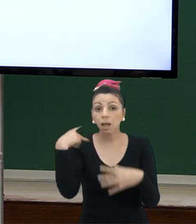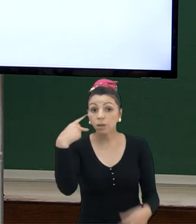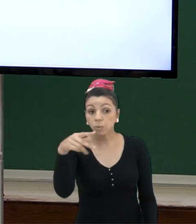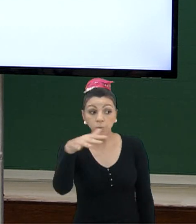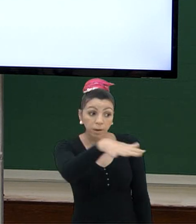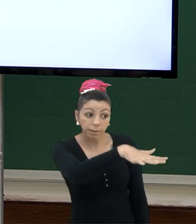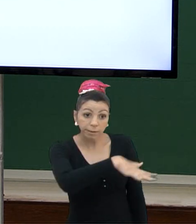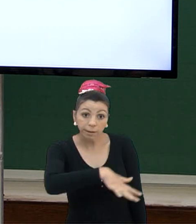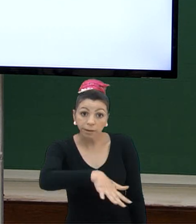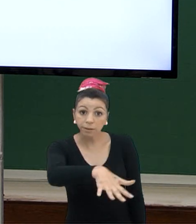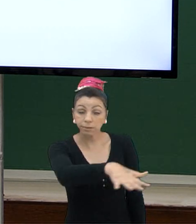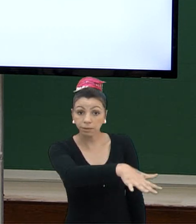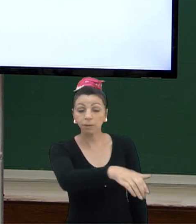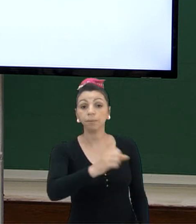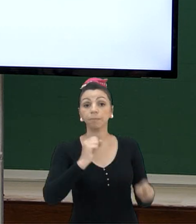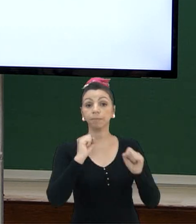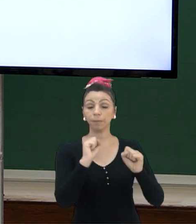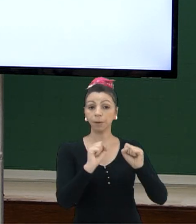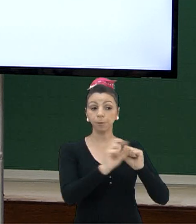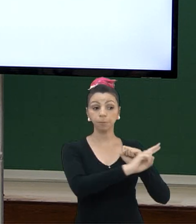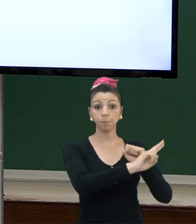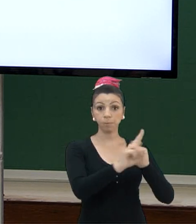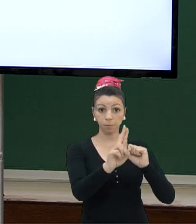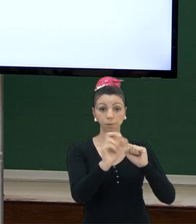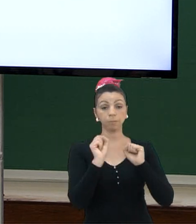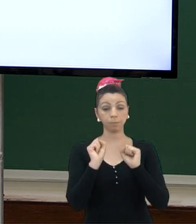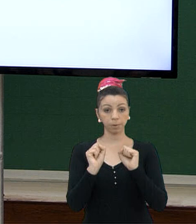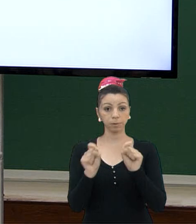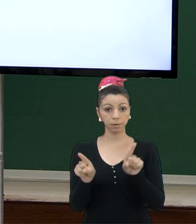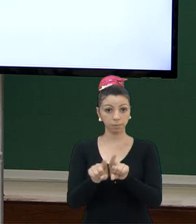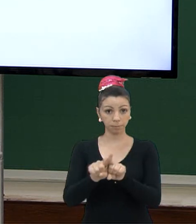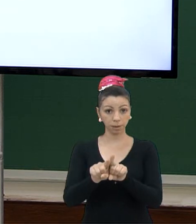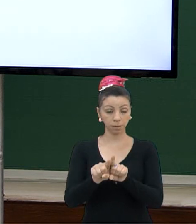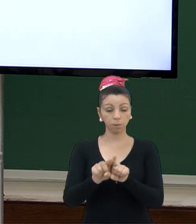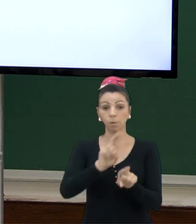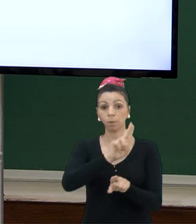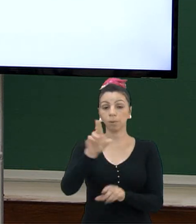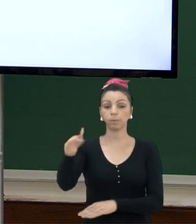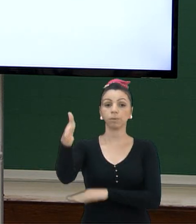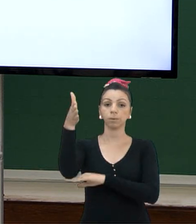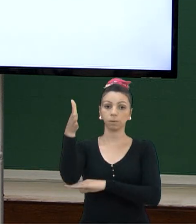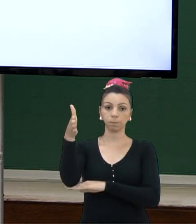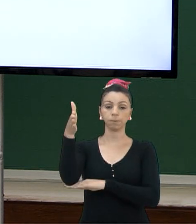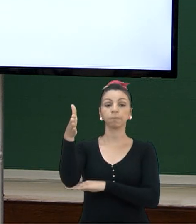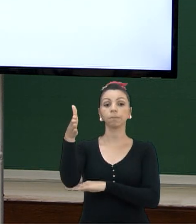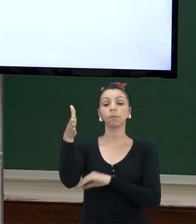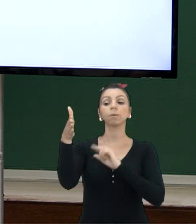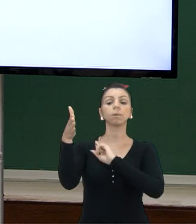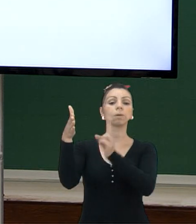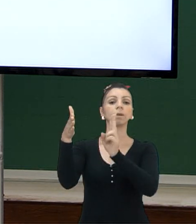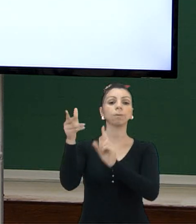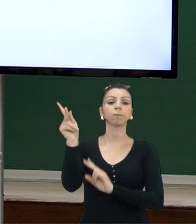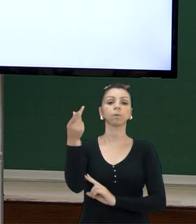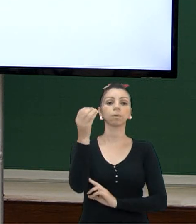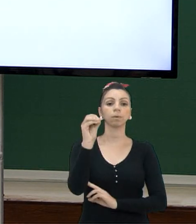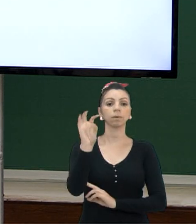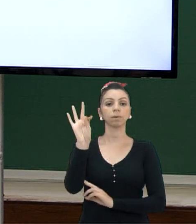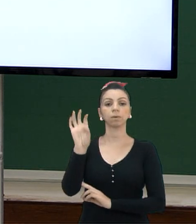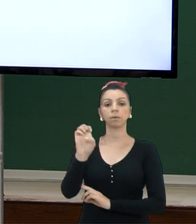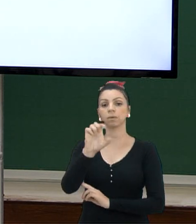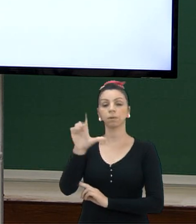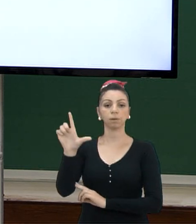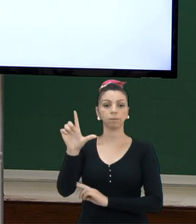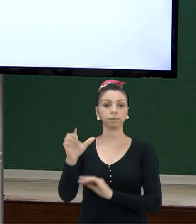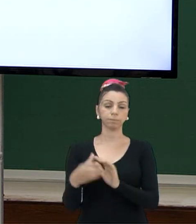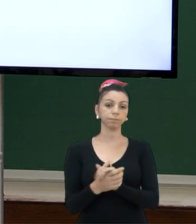oferece? Você pode, inclusive, colocar o nome. Então, o nome do hotel. Digamos que o hotel chama hotel mesmo. Então, você vai colocar hotel,